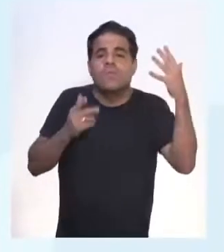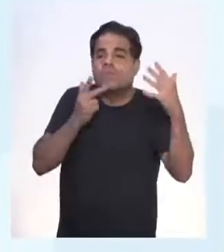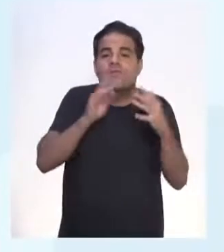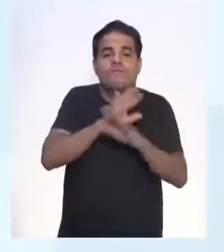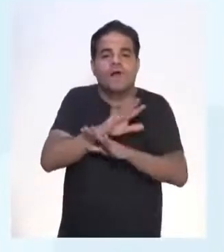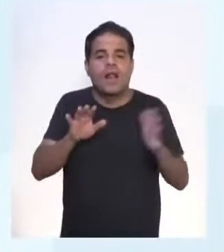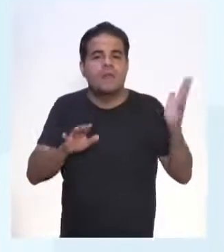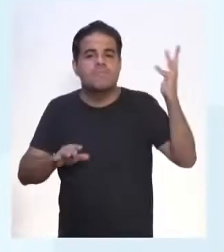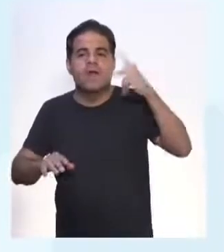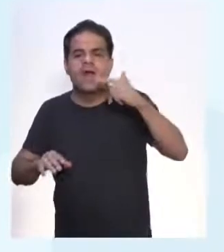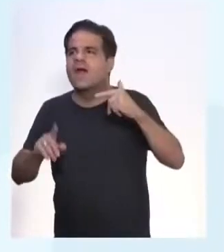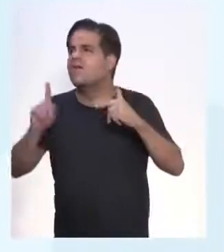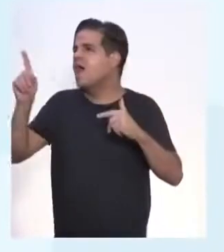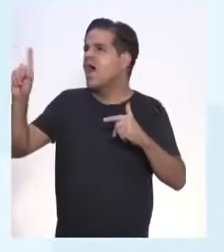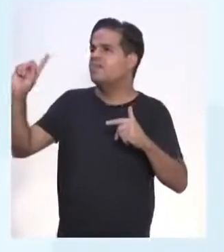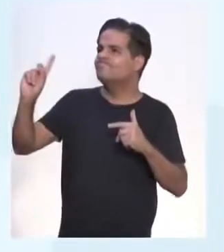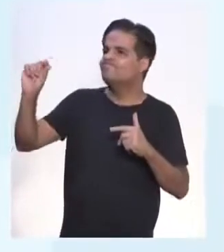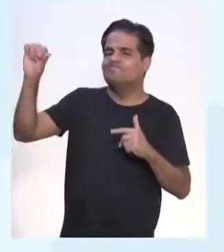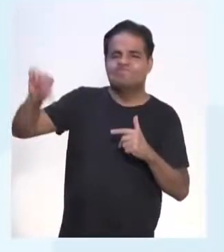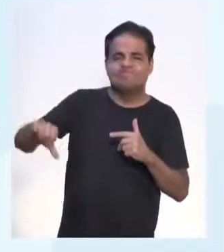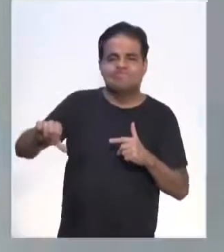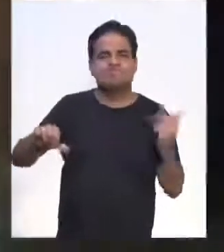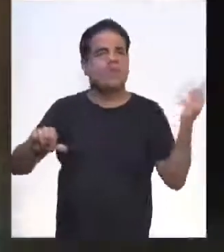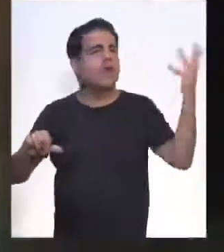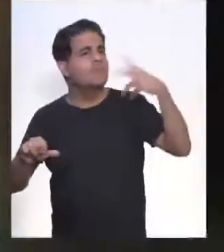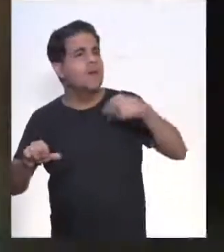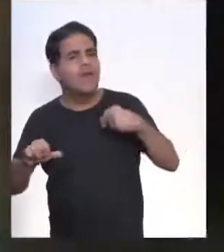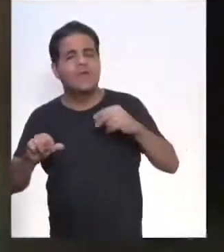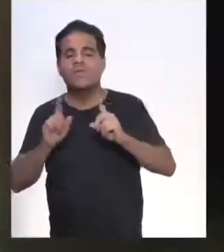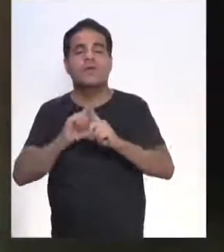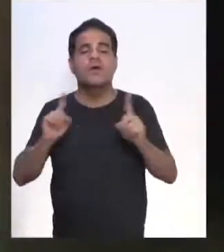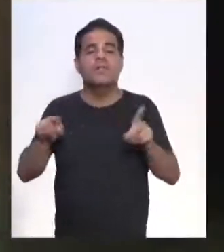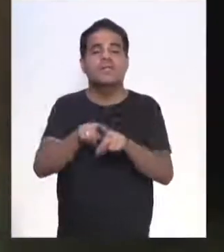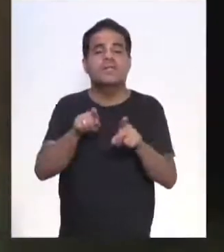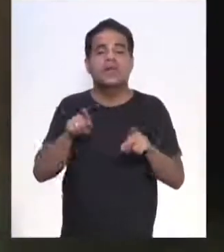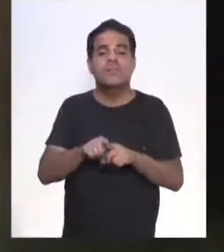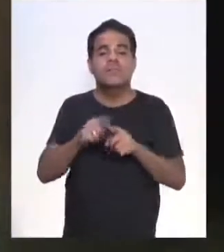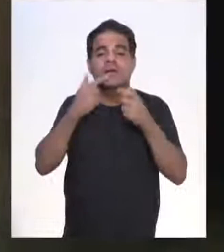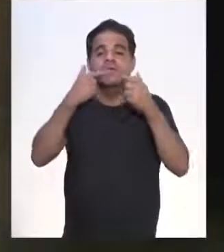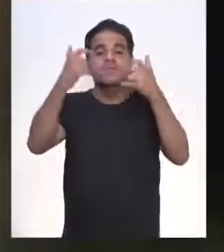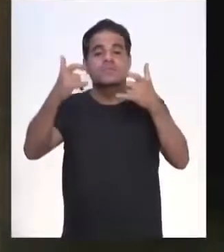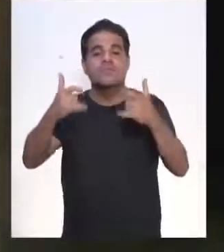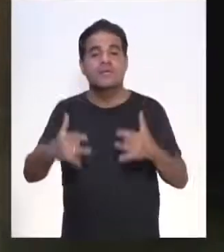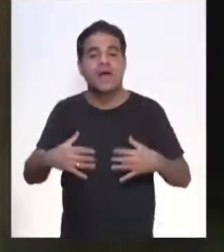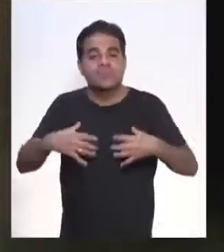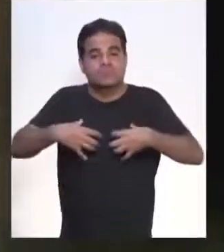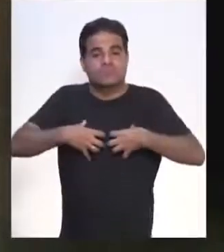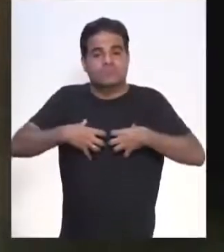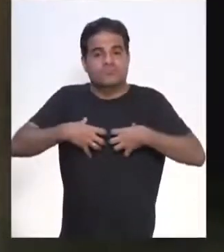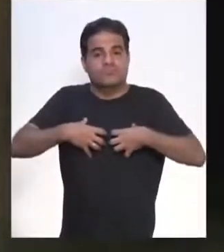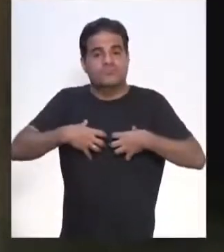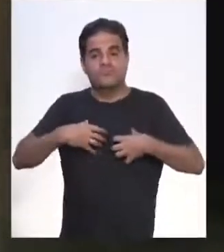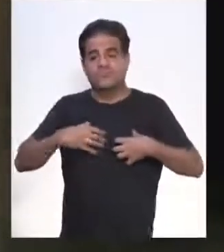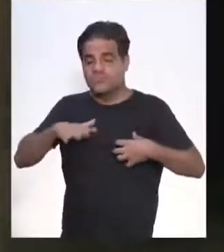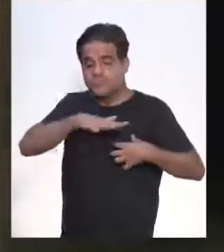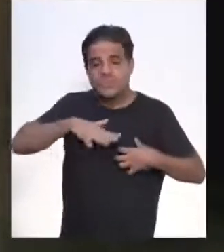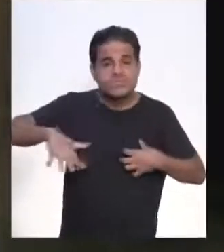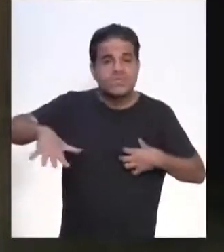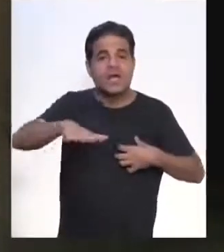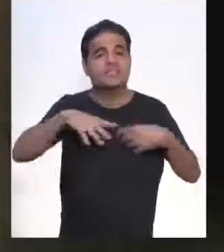que não é belo, mas também a respeito da arte de uma forma um pouco mais geral,